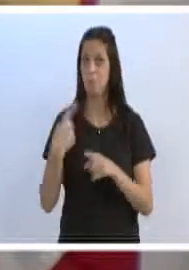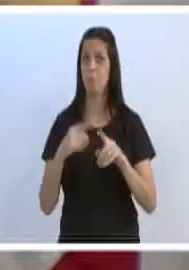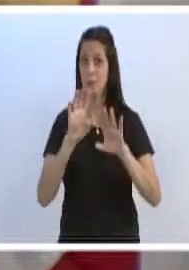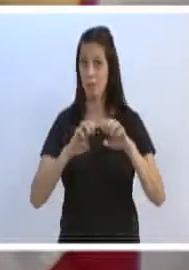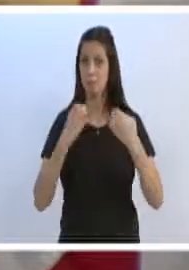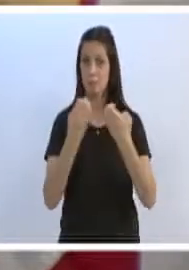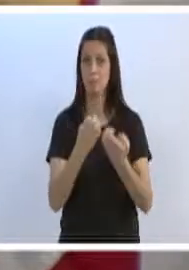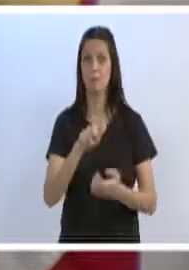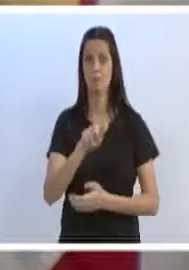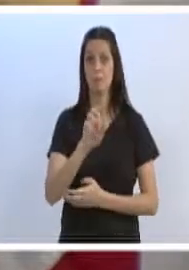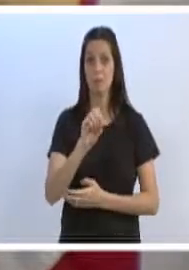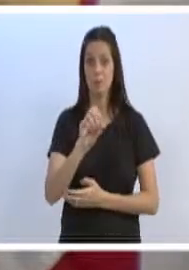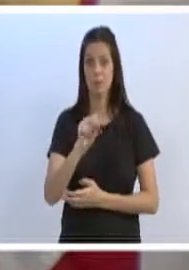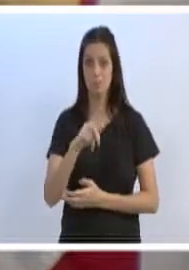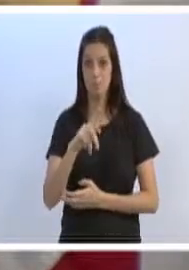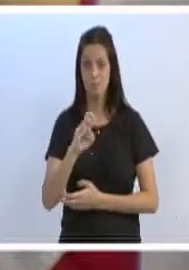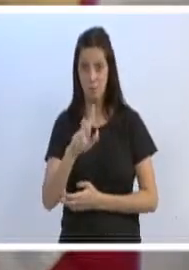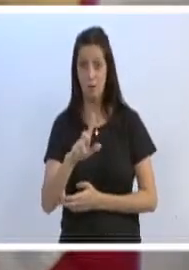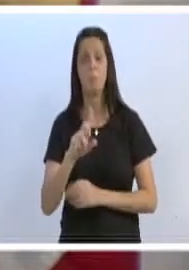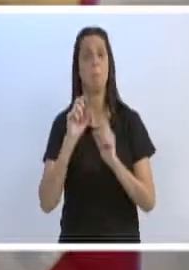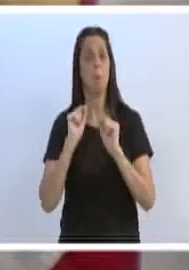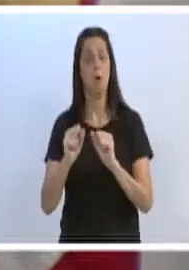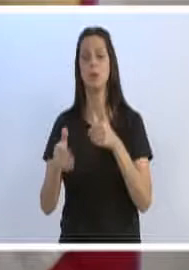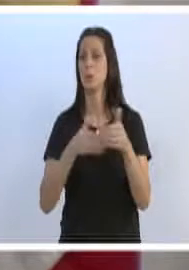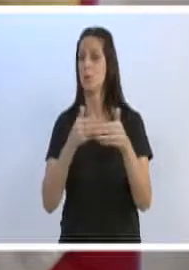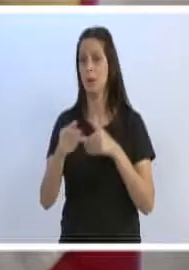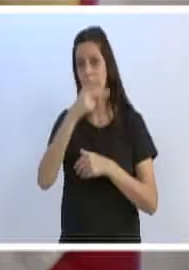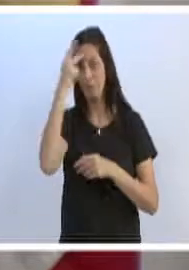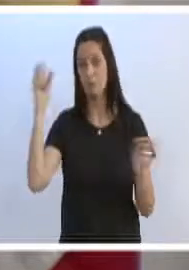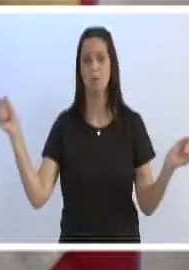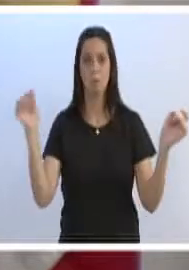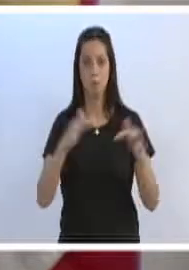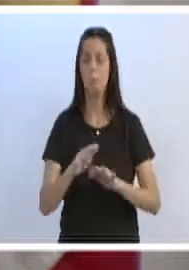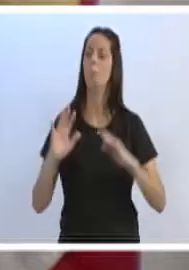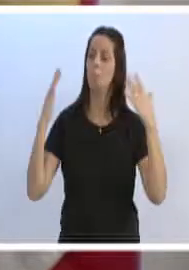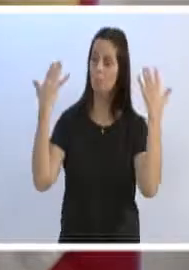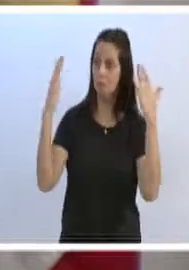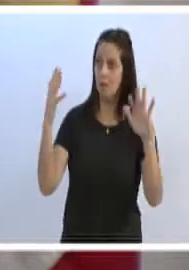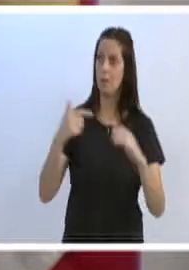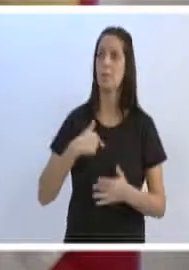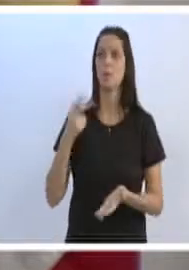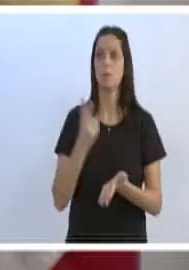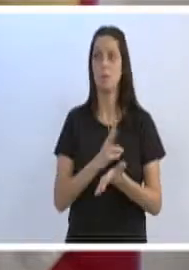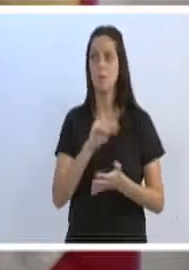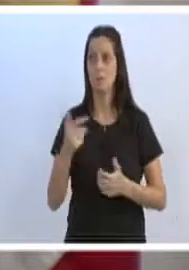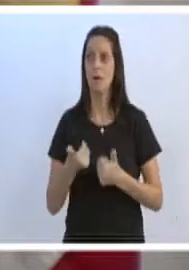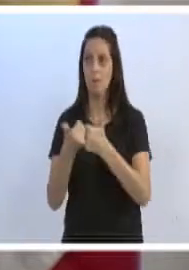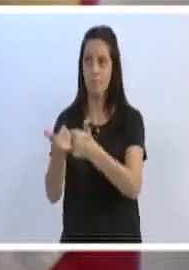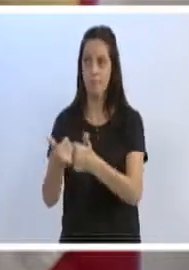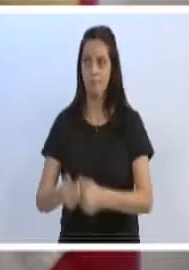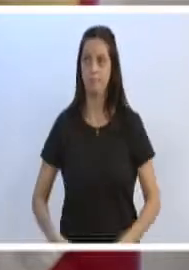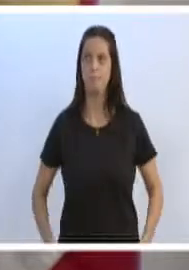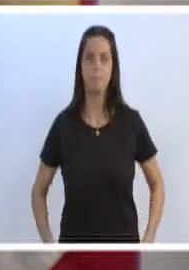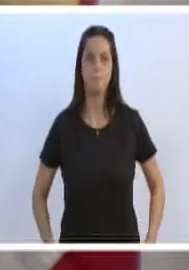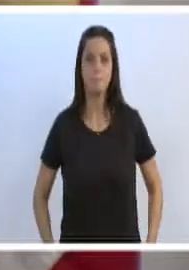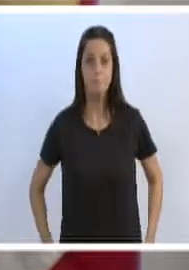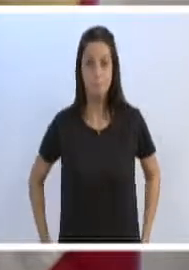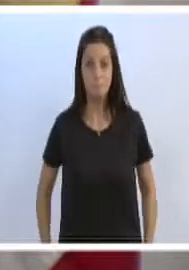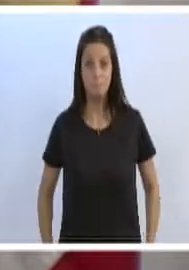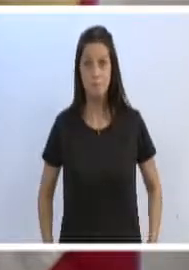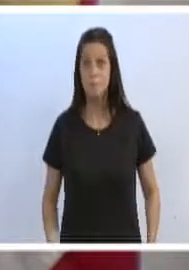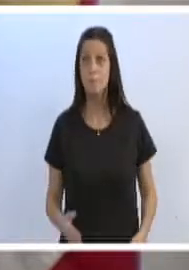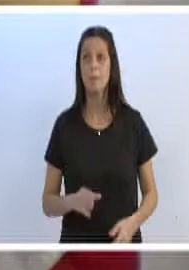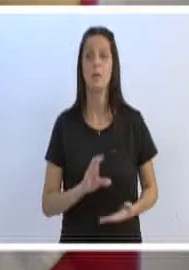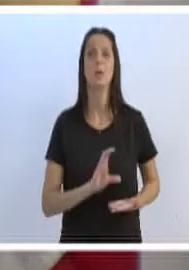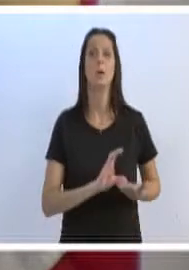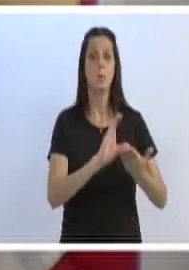pra toda a cidade de blumenau parabéns enquanto sempre comigo com relação às nossas manifestações aqui da comissão